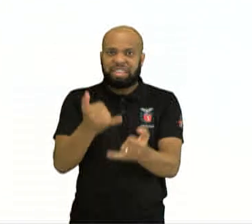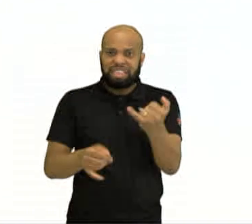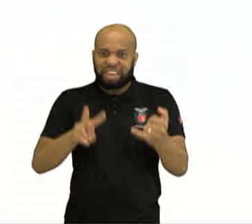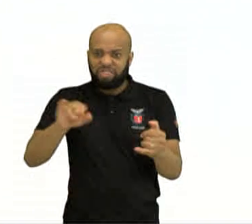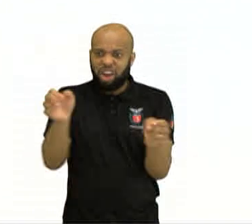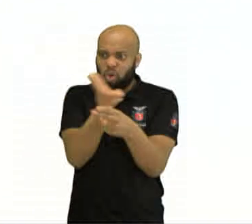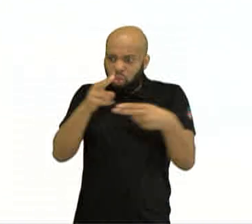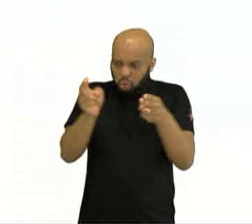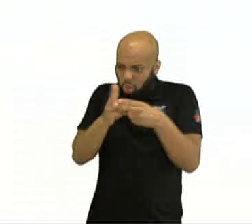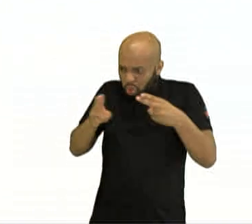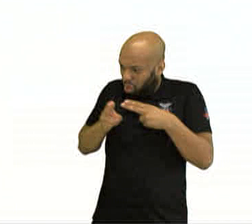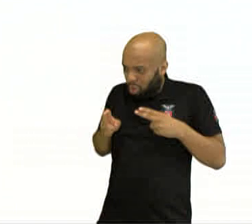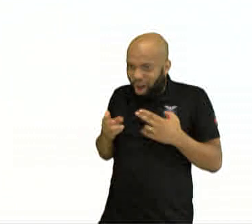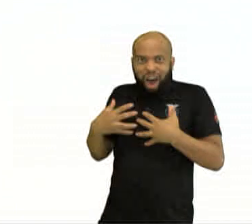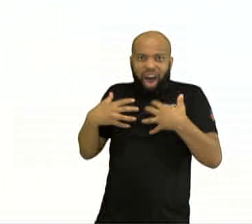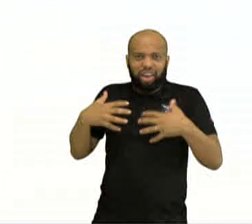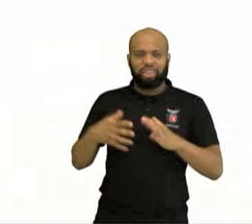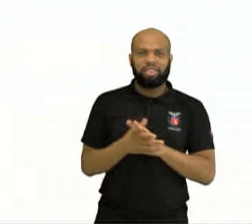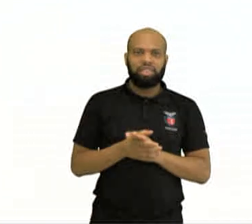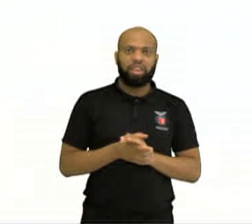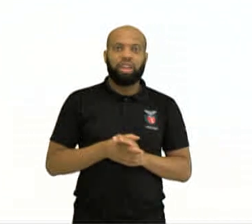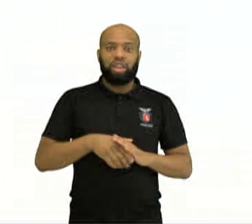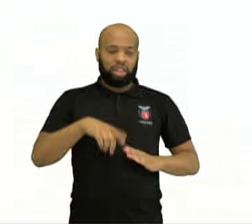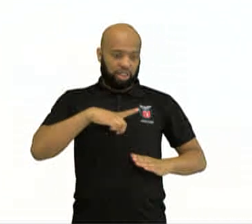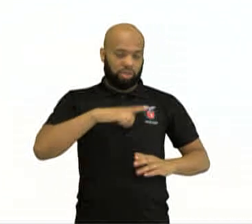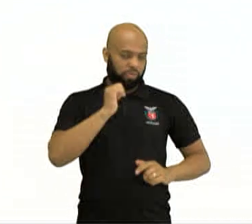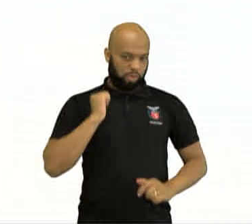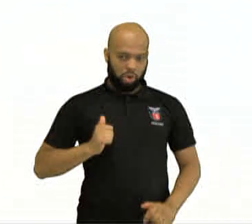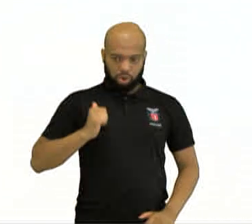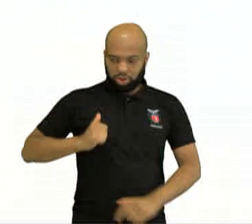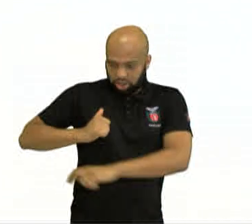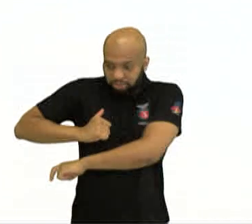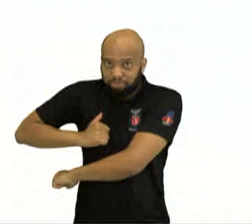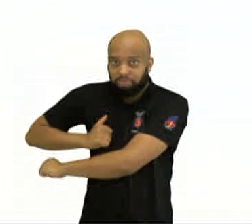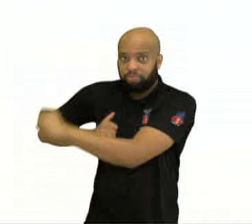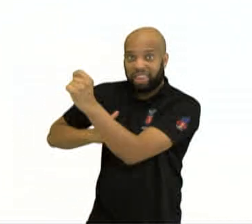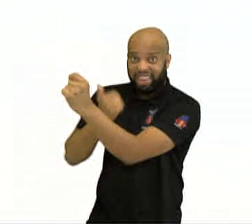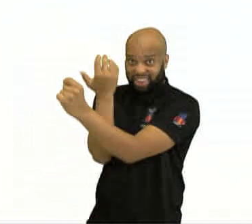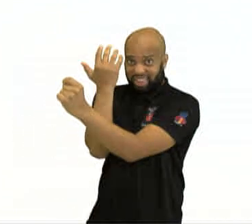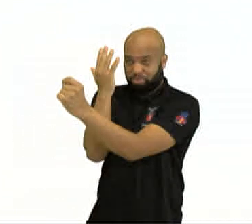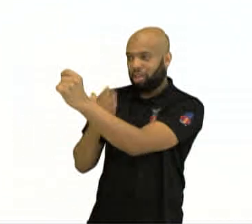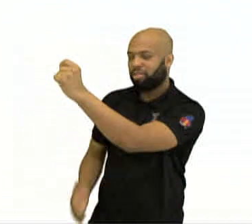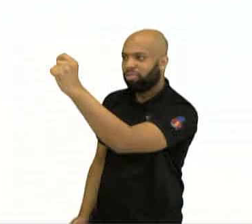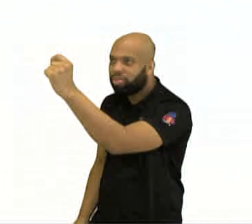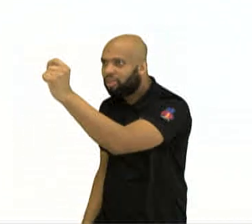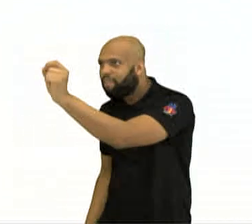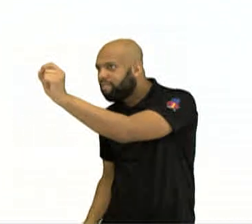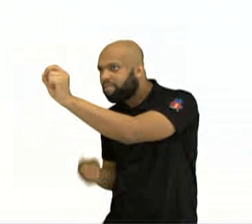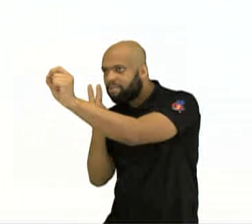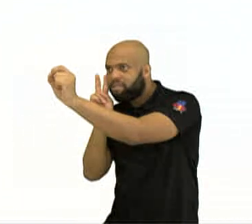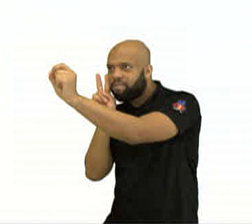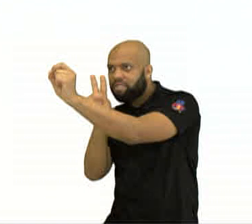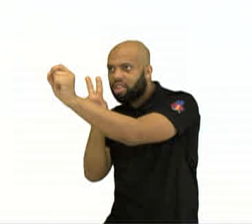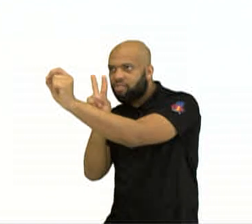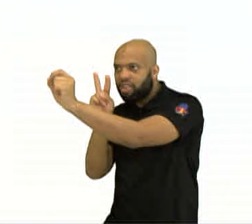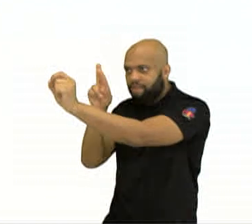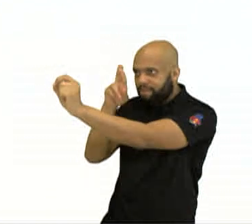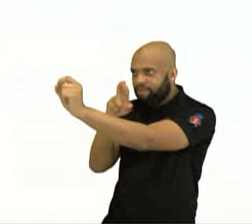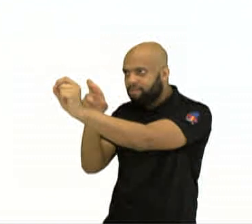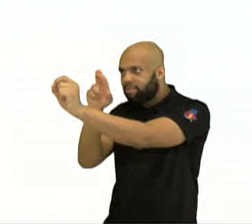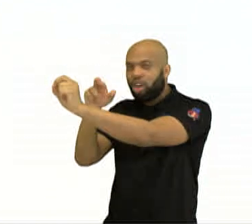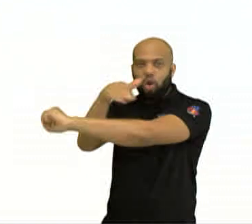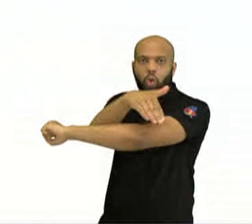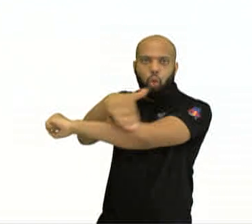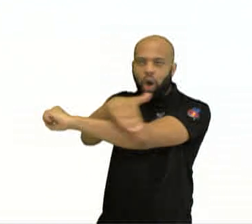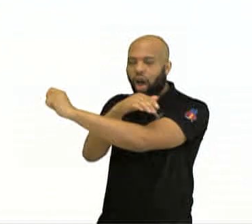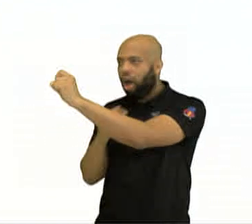Enquanto o vento lhe chicoteava as pernas, tirou da bolsa um pequeno espelho para, através dele, espiar a rua